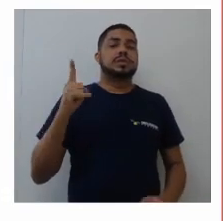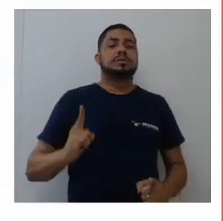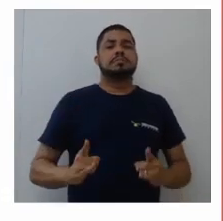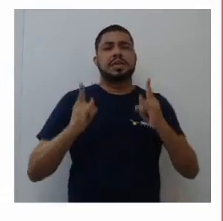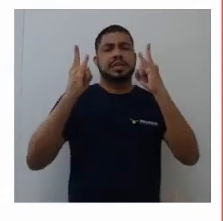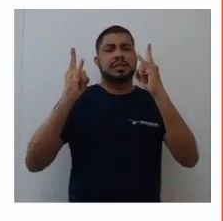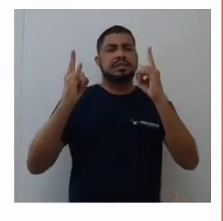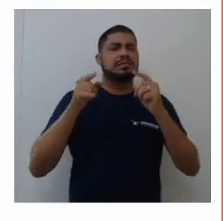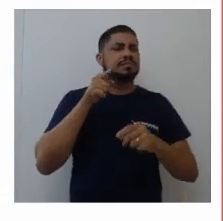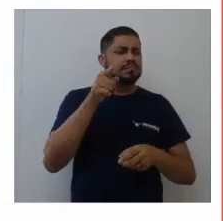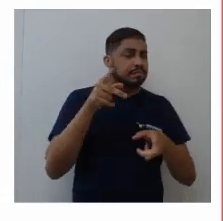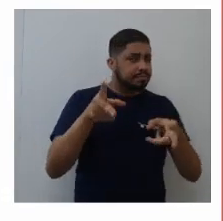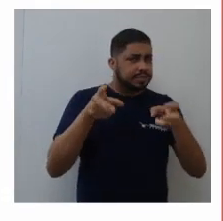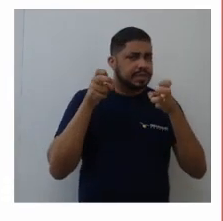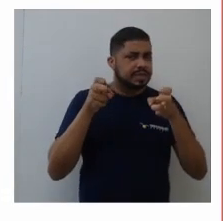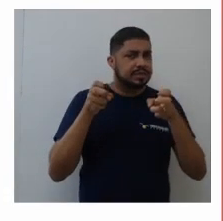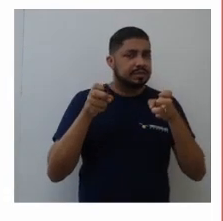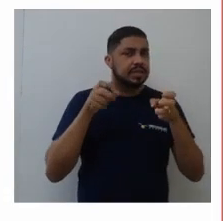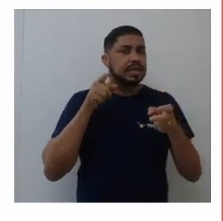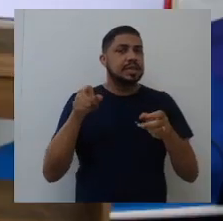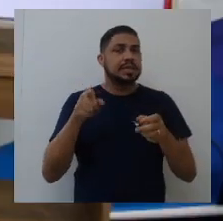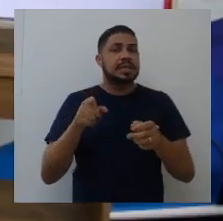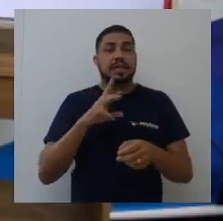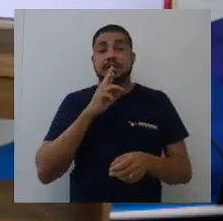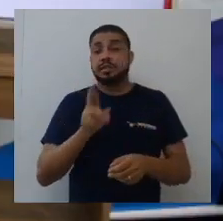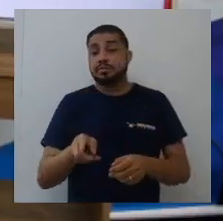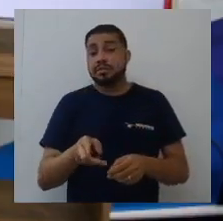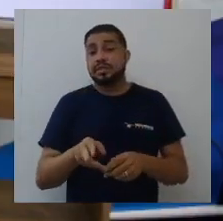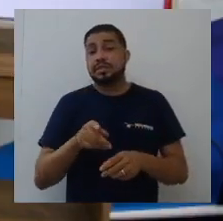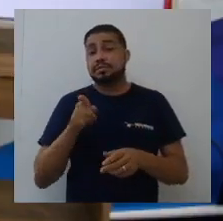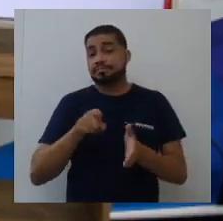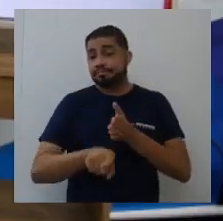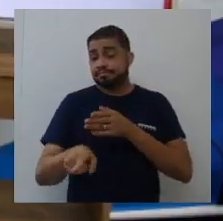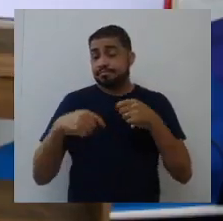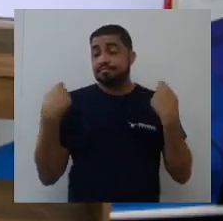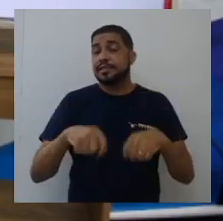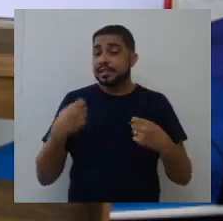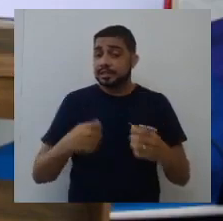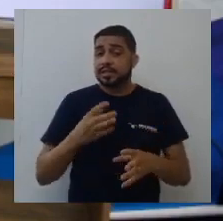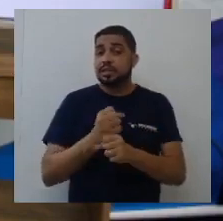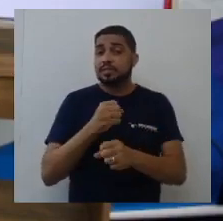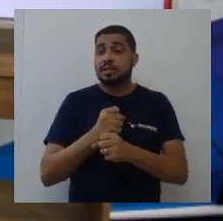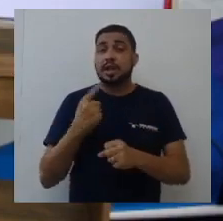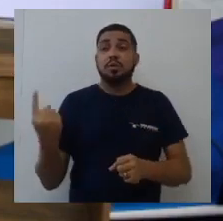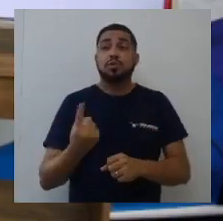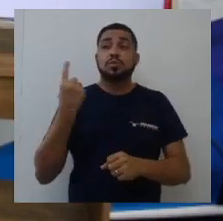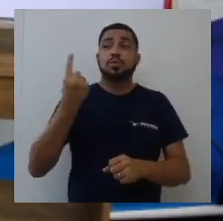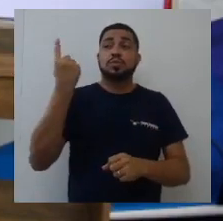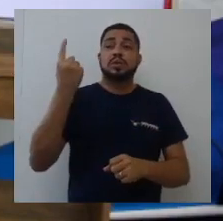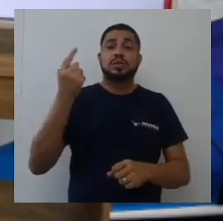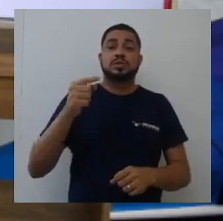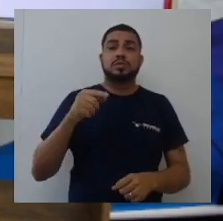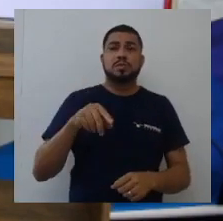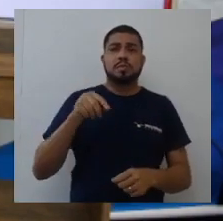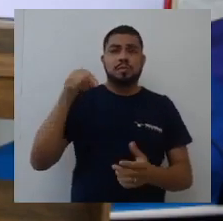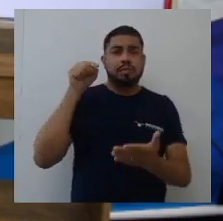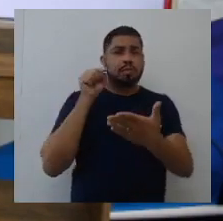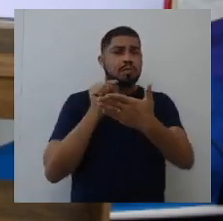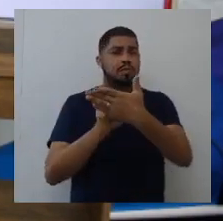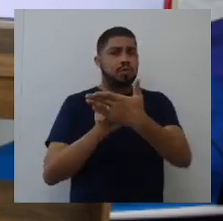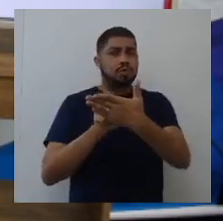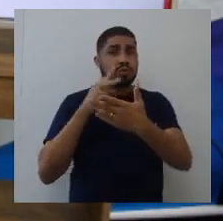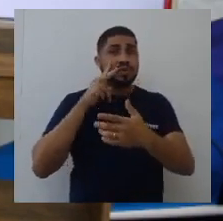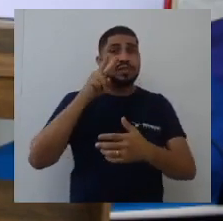Tu percebe que para fazer essa questão, a gente precisa calcular a altura do prédio, do ponto de visão até